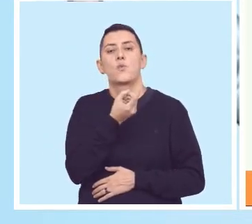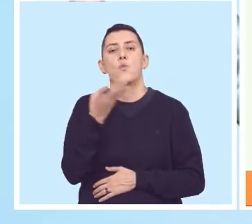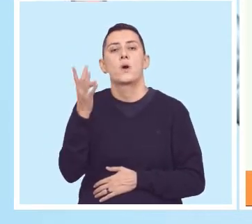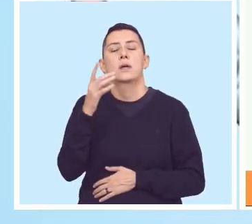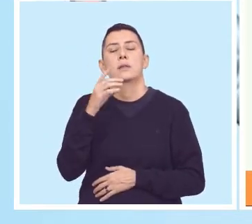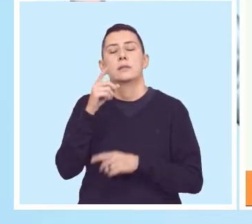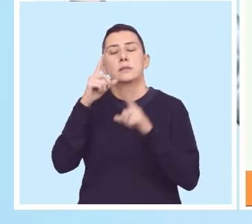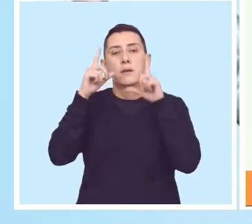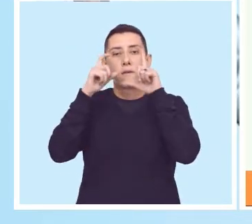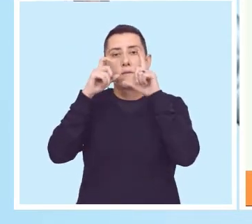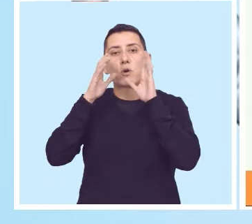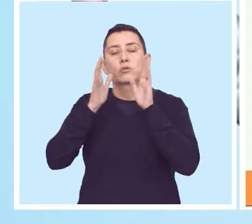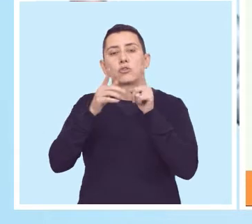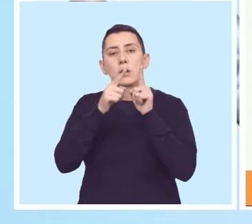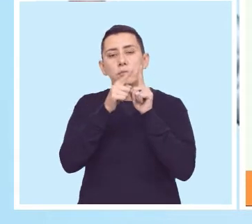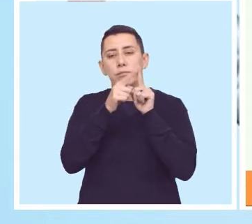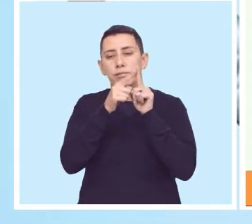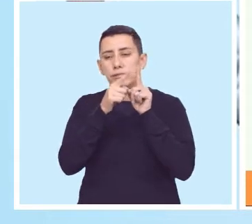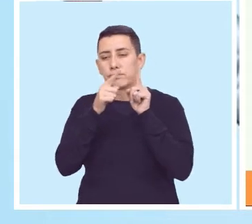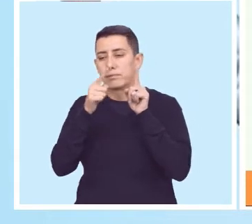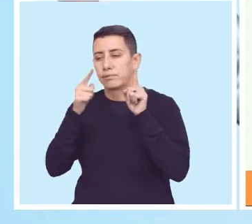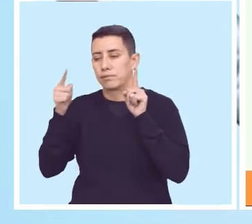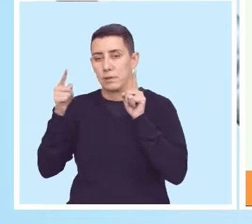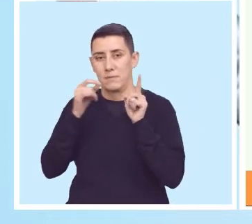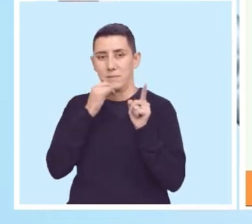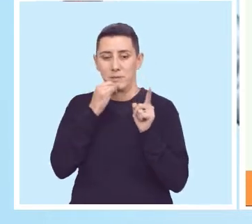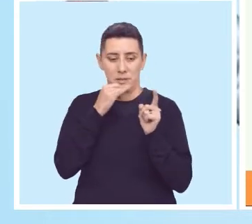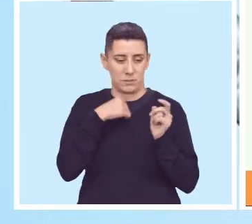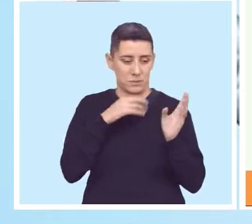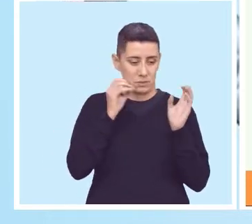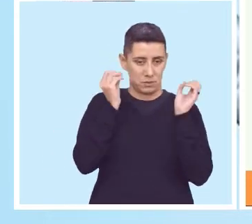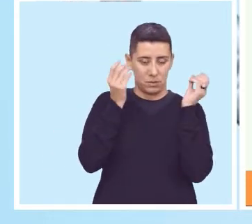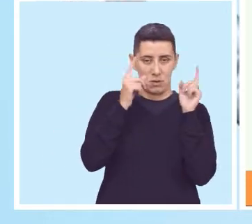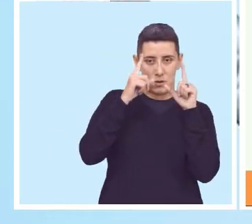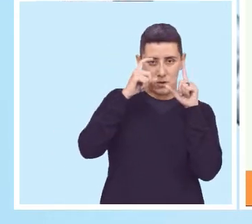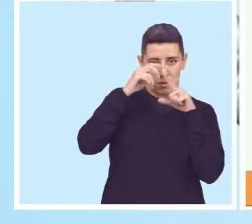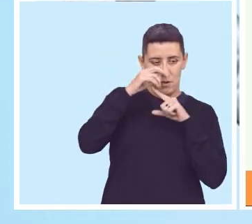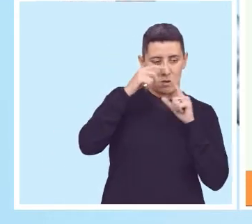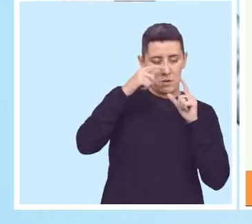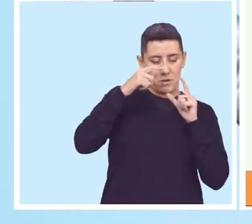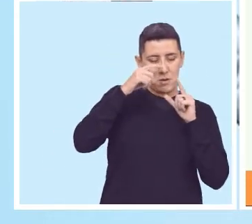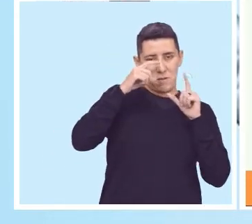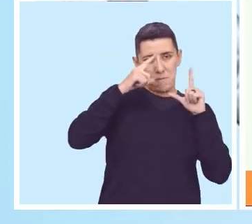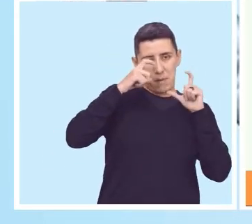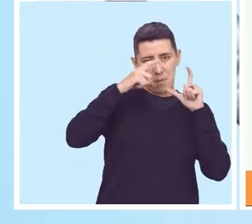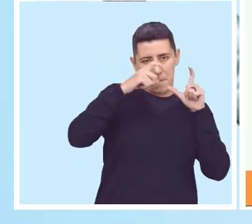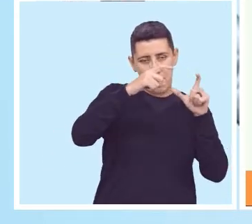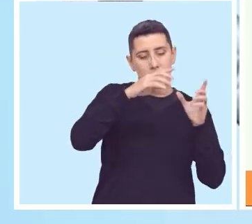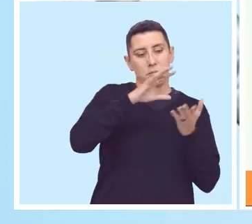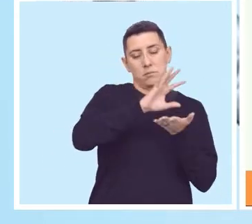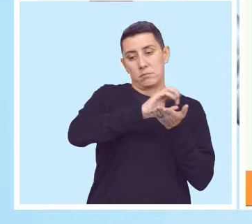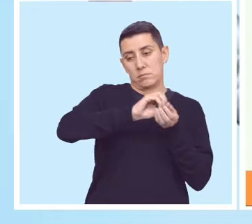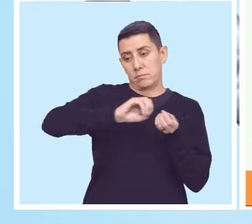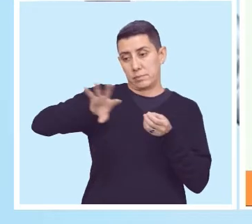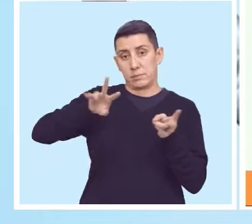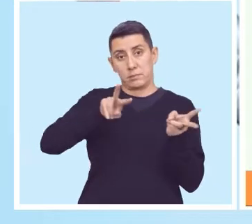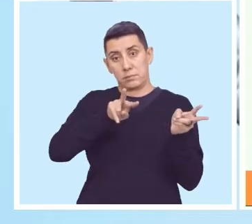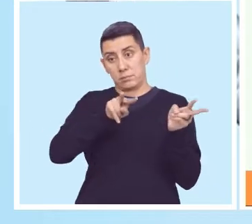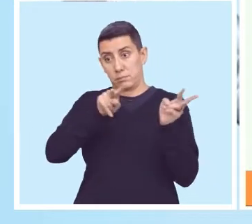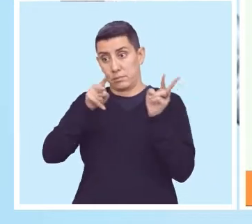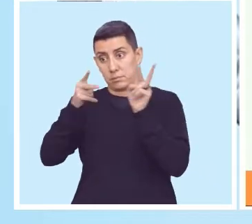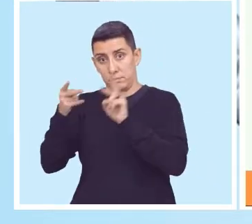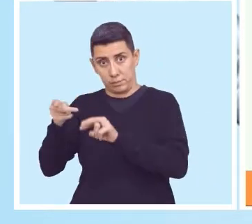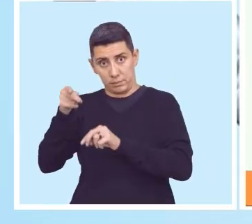acontece? Nós levamos as imagens lá para a plataforma de motor de ar lá para dentro da Huawei